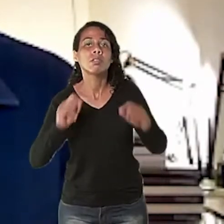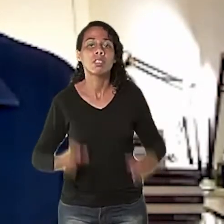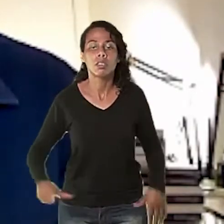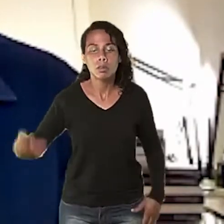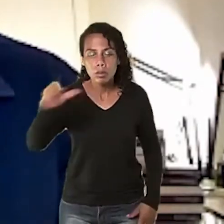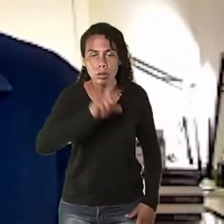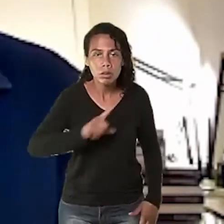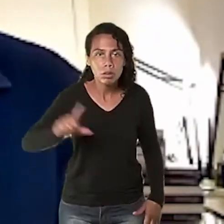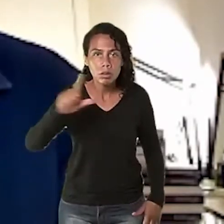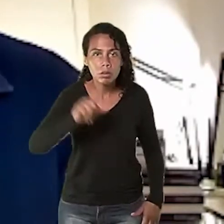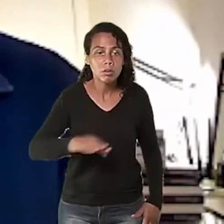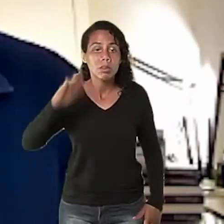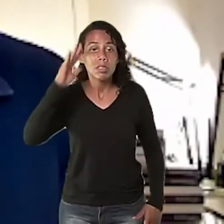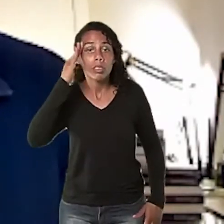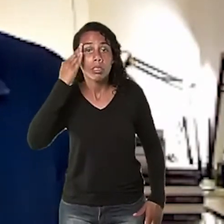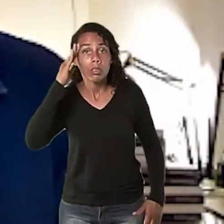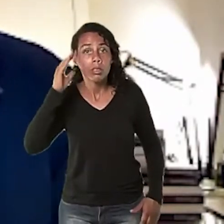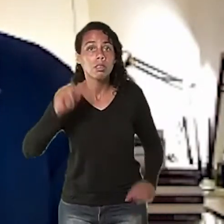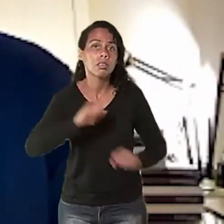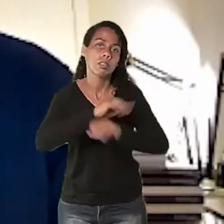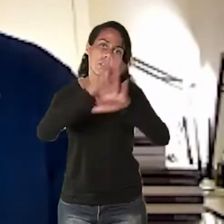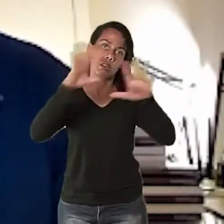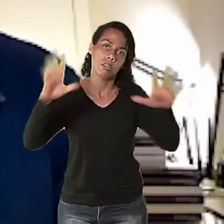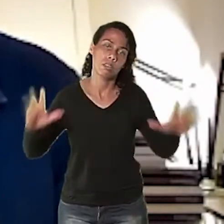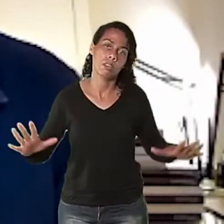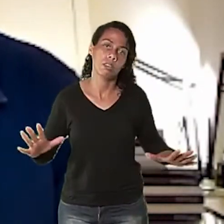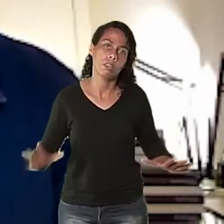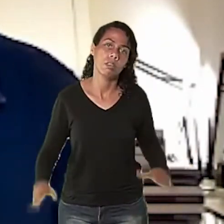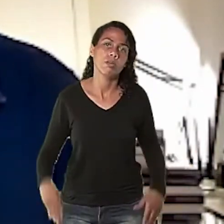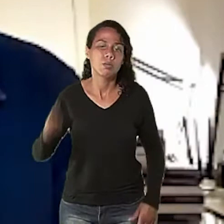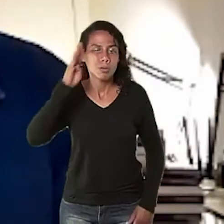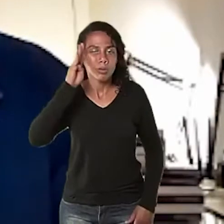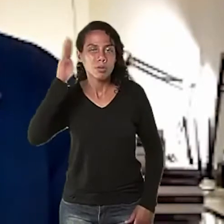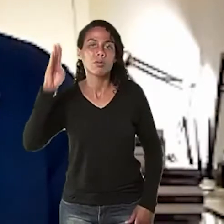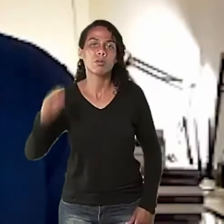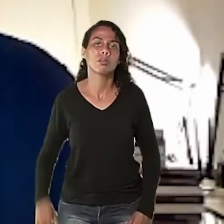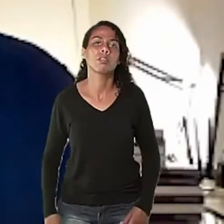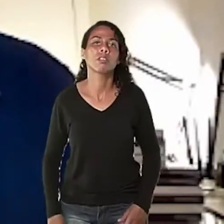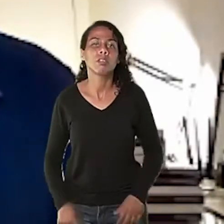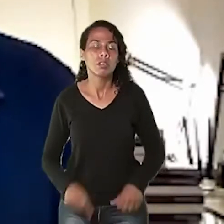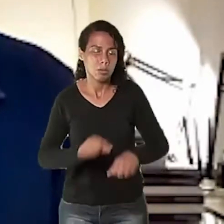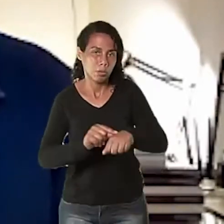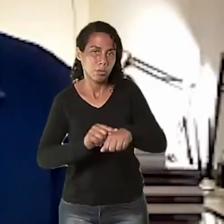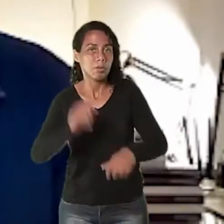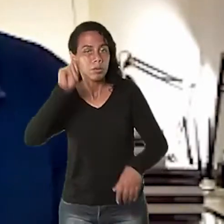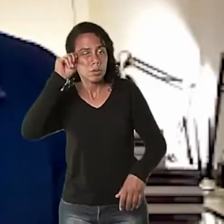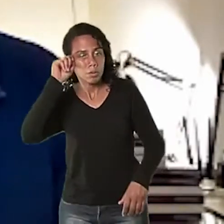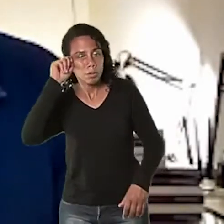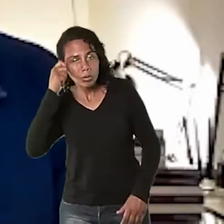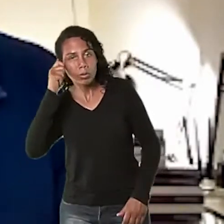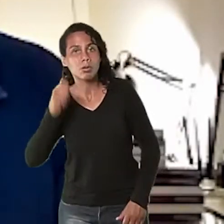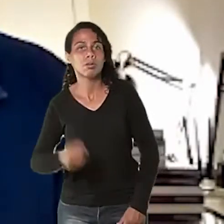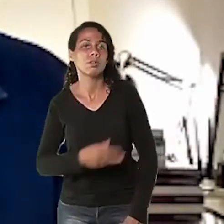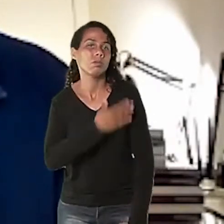num meio termo, principalmente no texto final, que é um texto maior, que é sobre o Haiti,